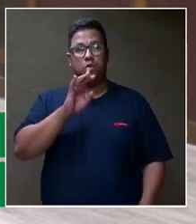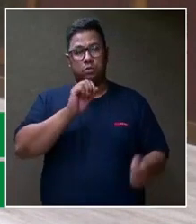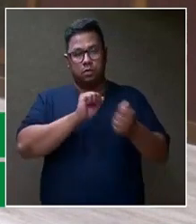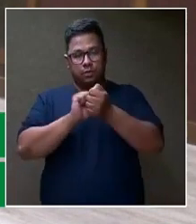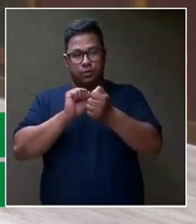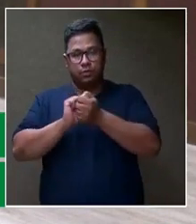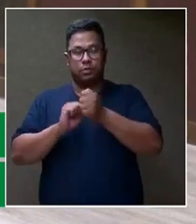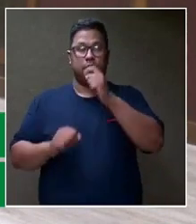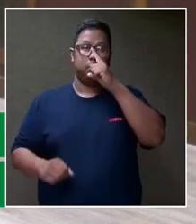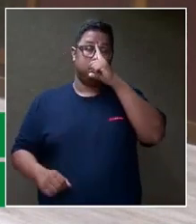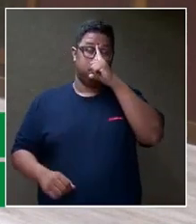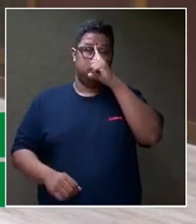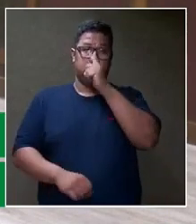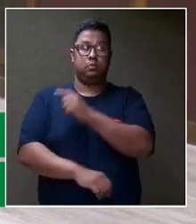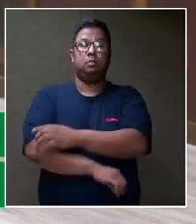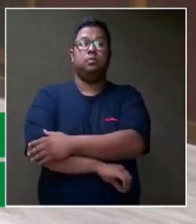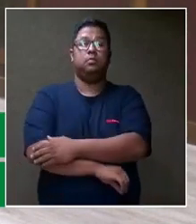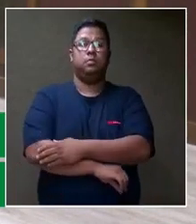juntos.